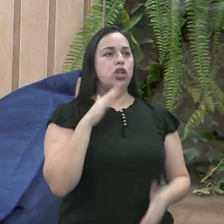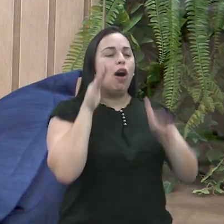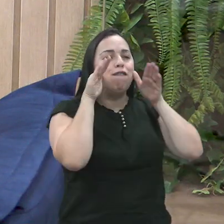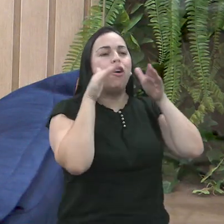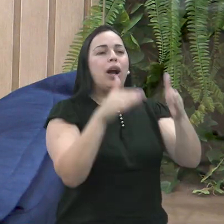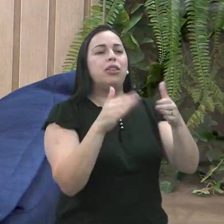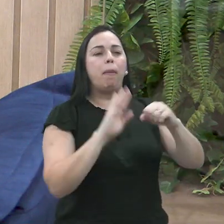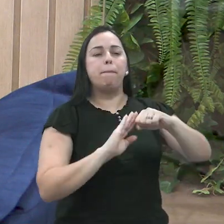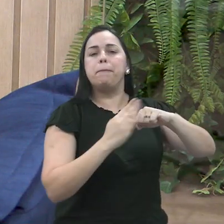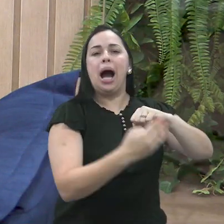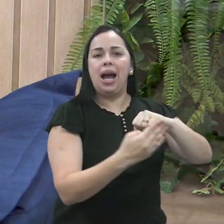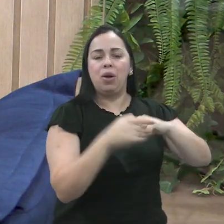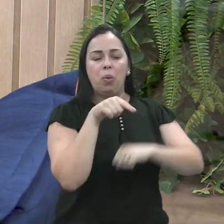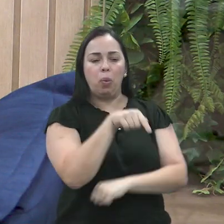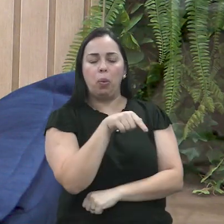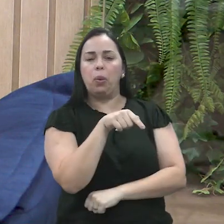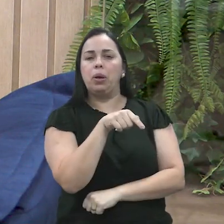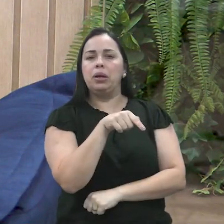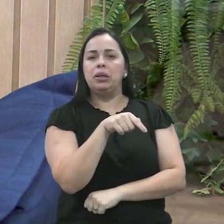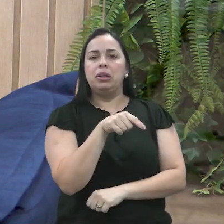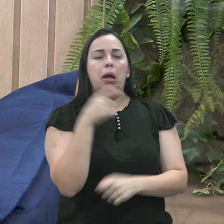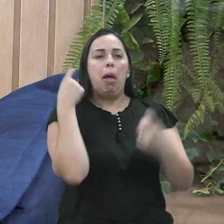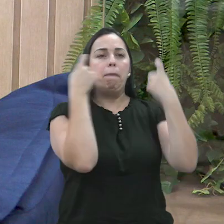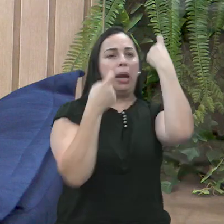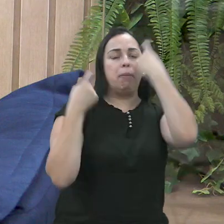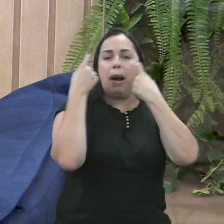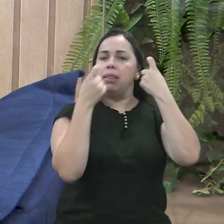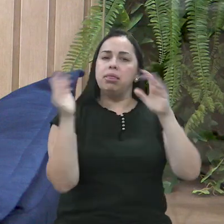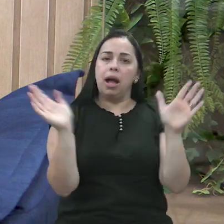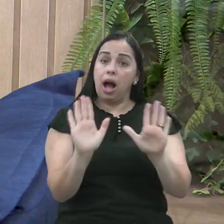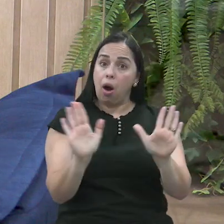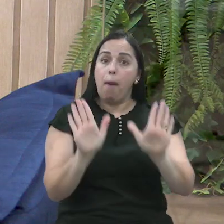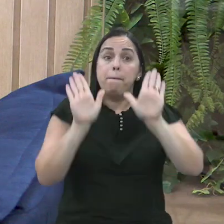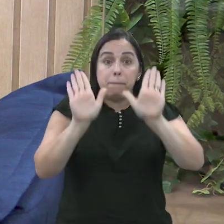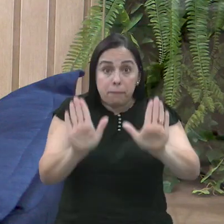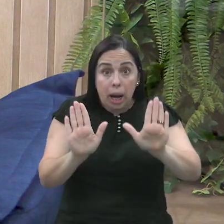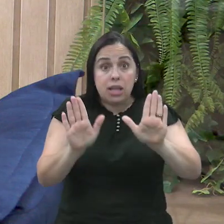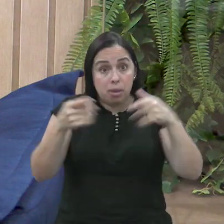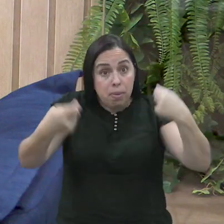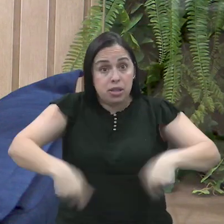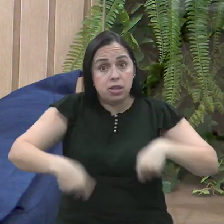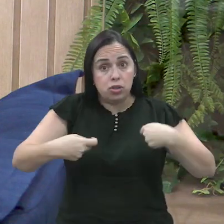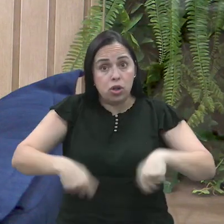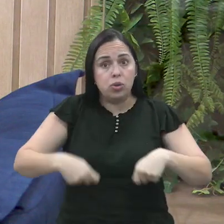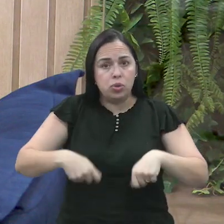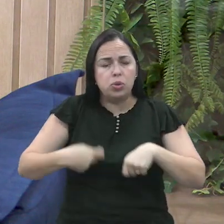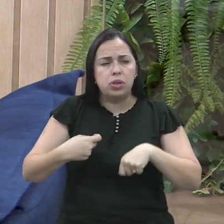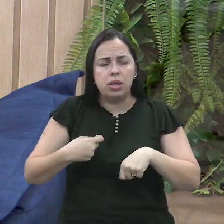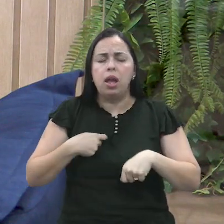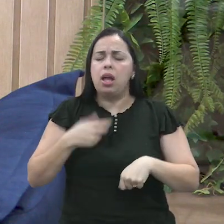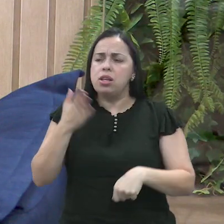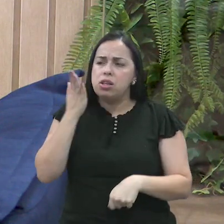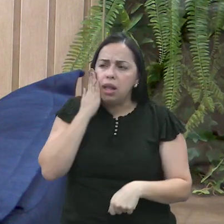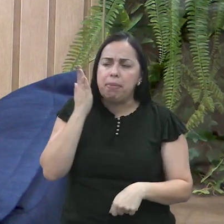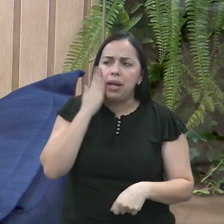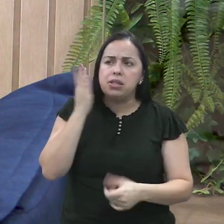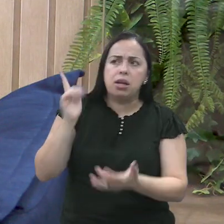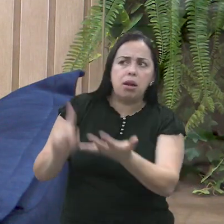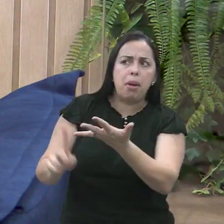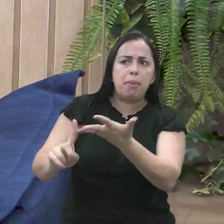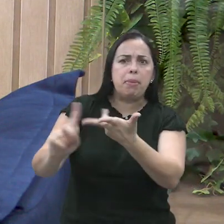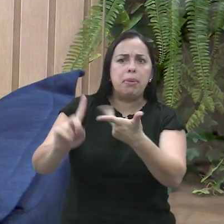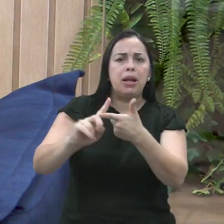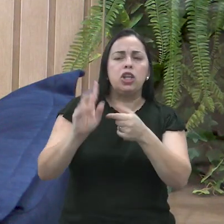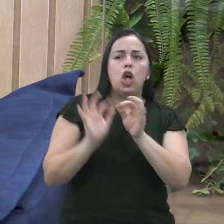Eu não posso me preocupar com um bairro só. Eu moro na região central de São José dos Campos, no Jardim Topázio, bem próximo daqui da Câmara, mas